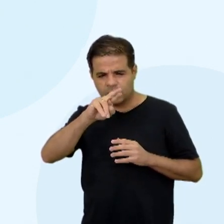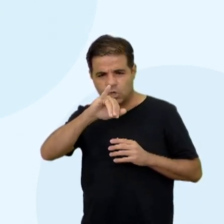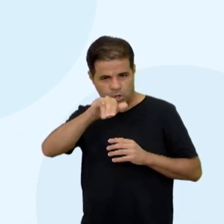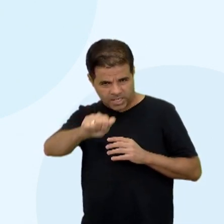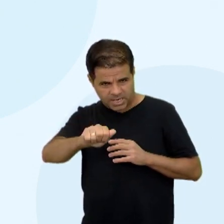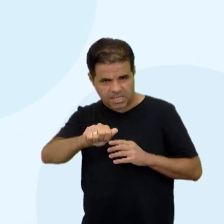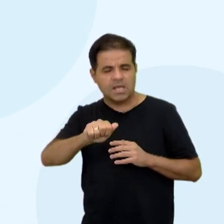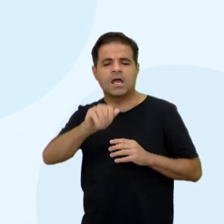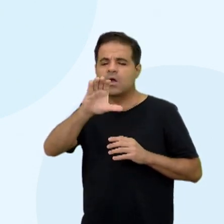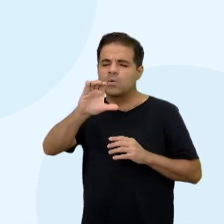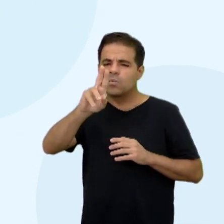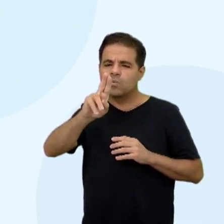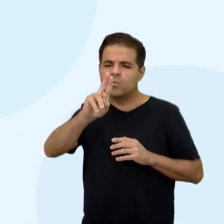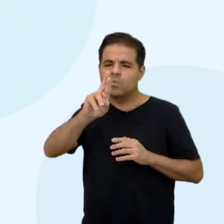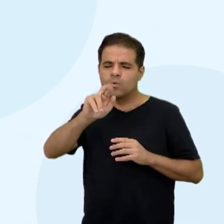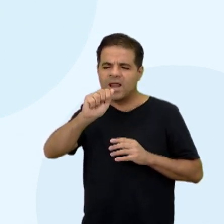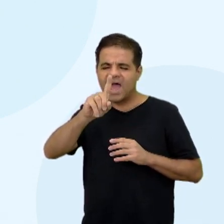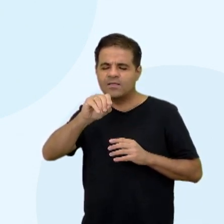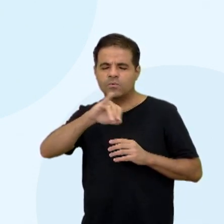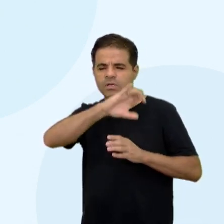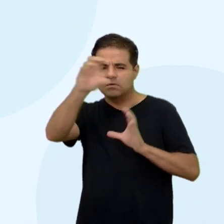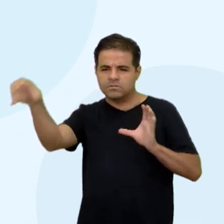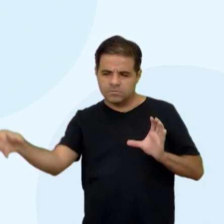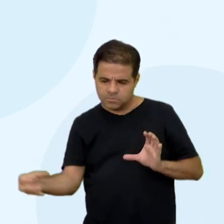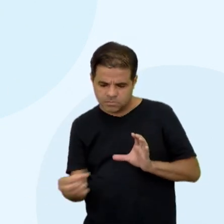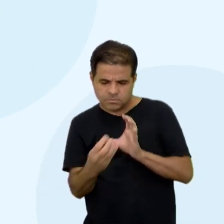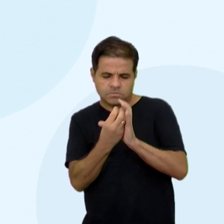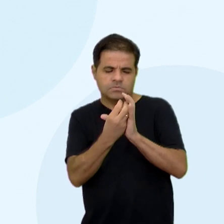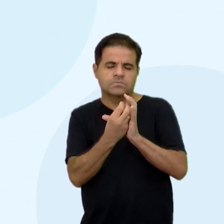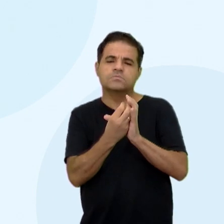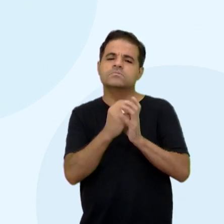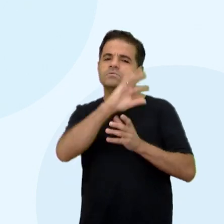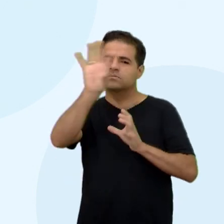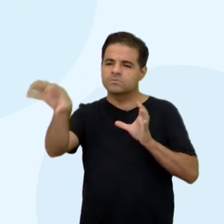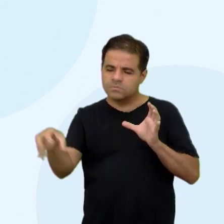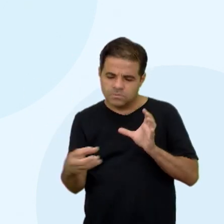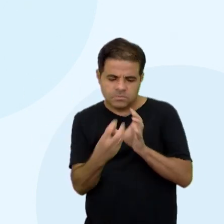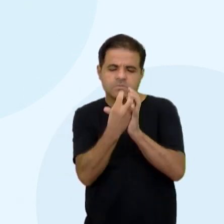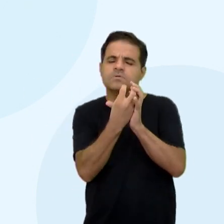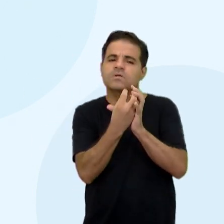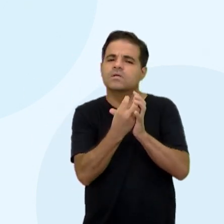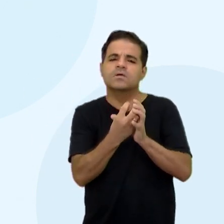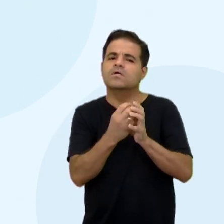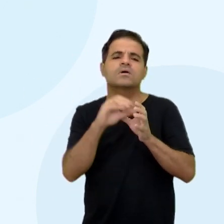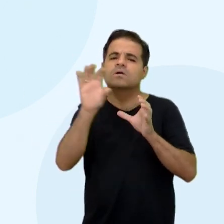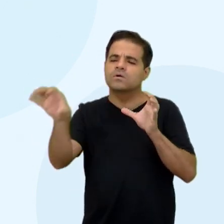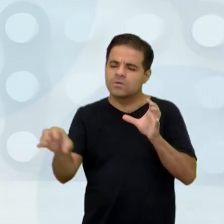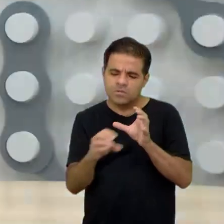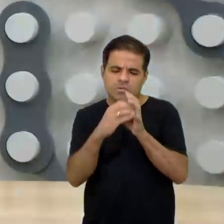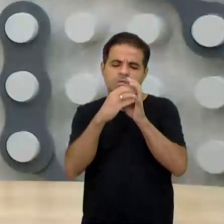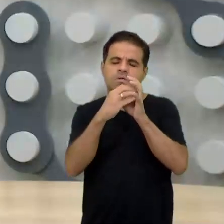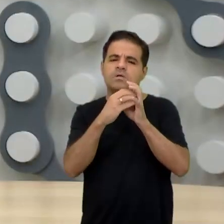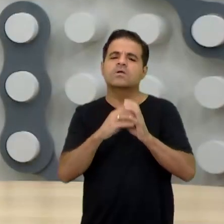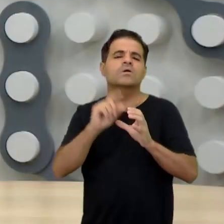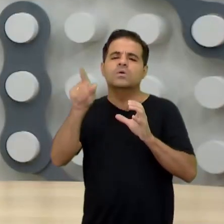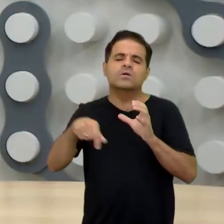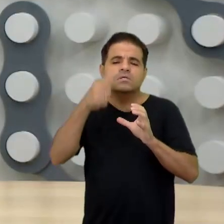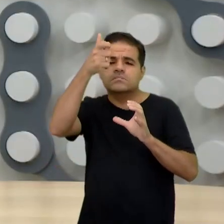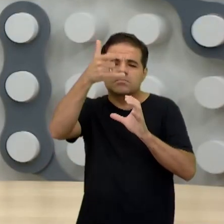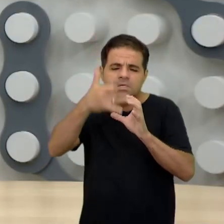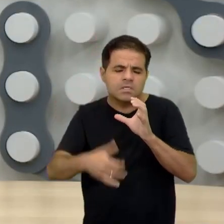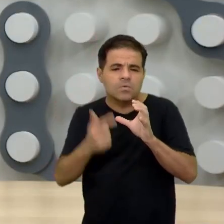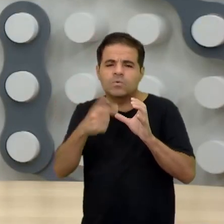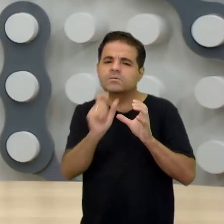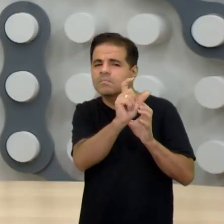uma curadoria, é importante que o estudante faça uma curadoria. Então, eu quero explicar para vocês, e talvez alguns deles também expliquem com